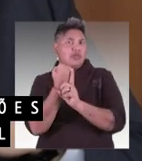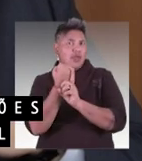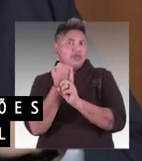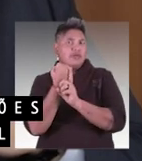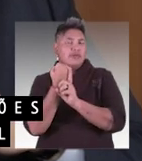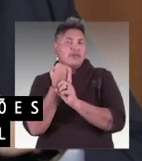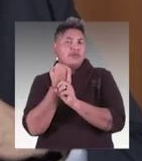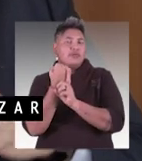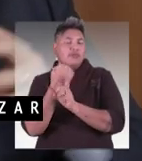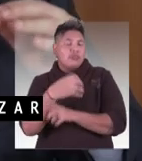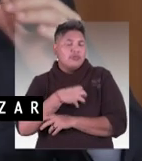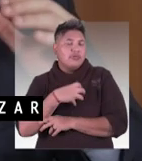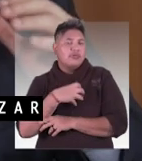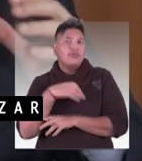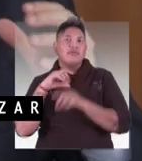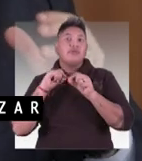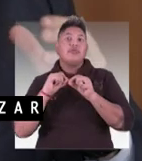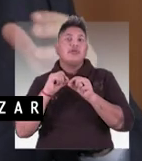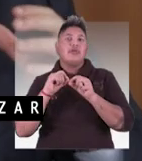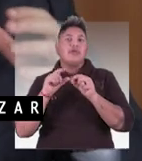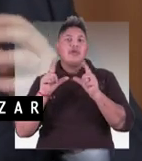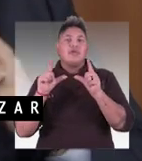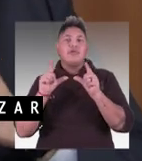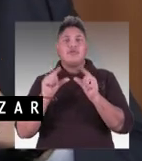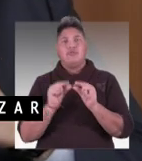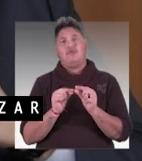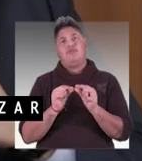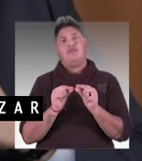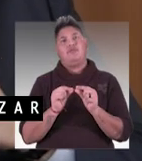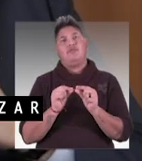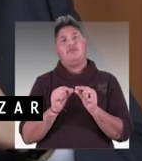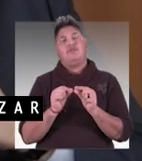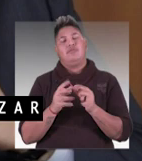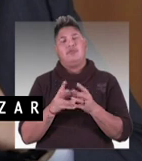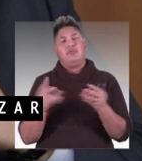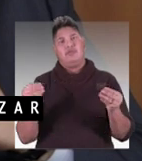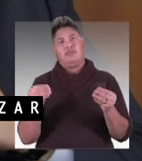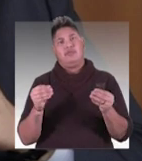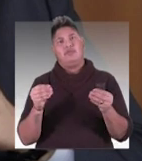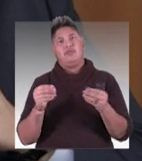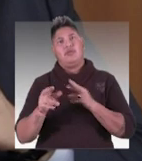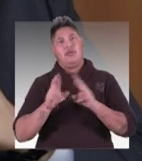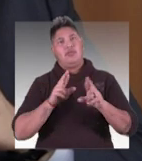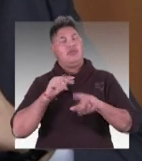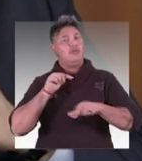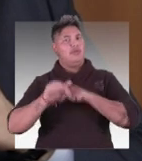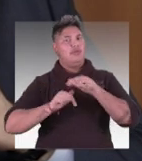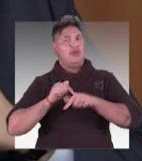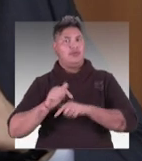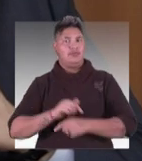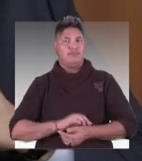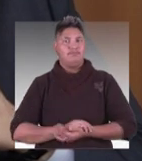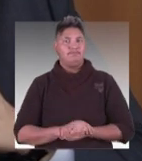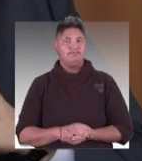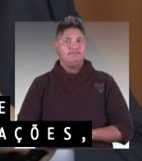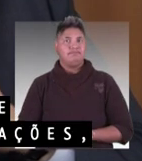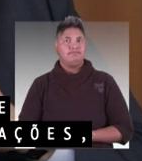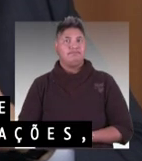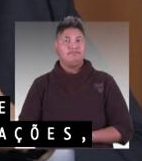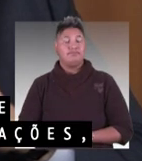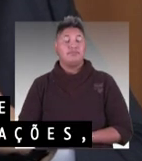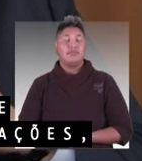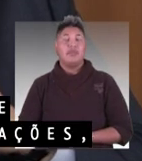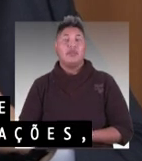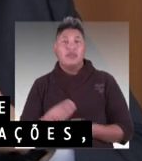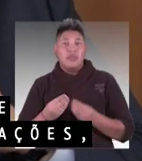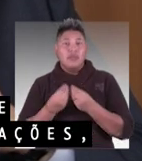civil, no sentido de amenizar a precarização nas relações de trabalho, levar um pouco